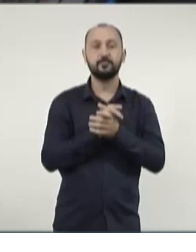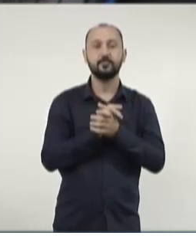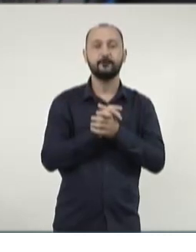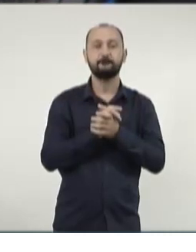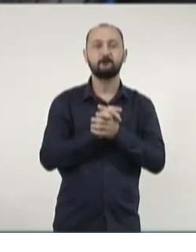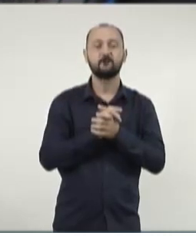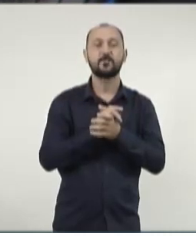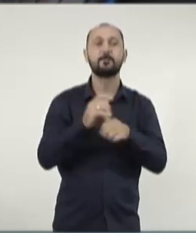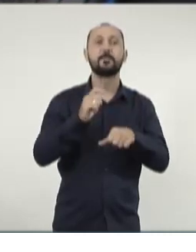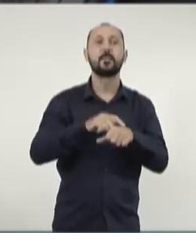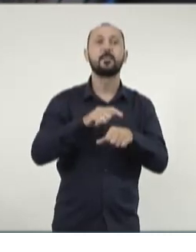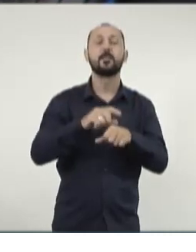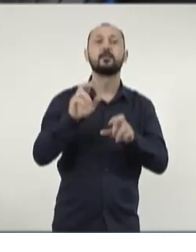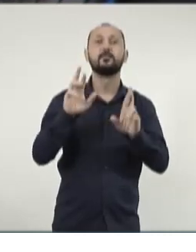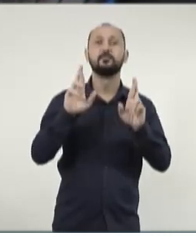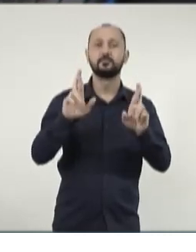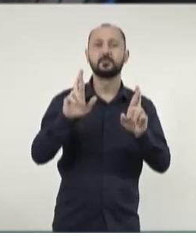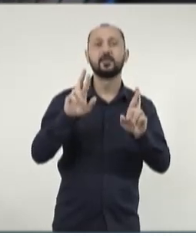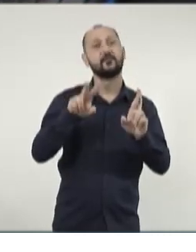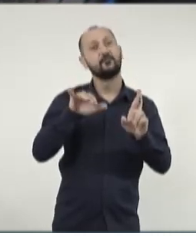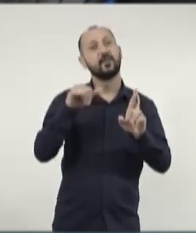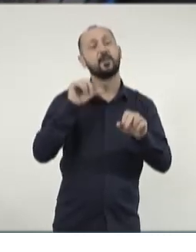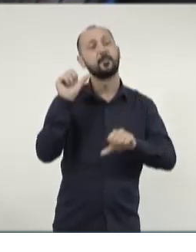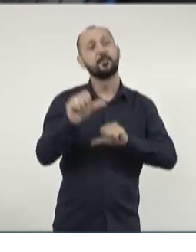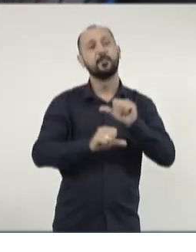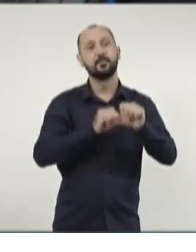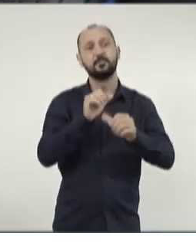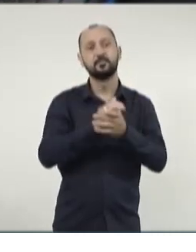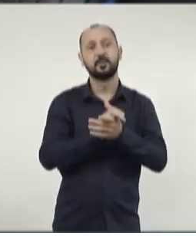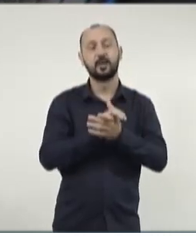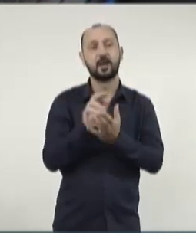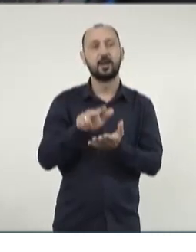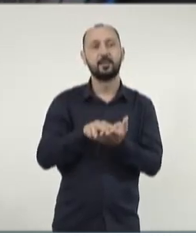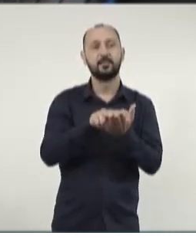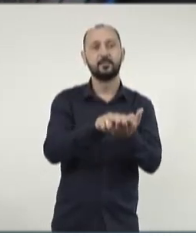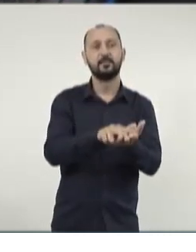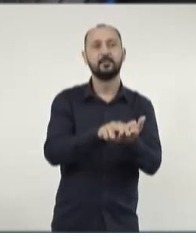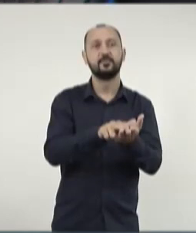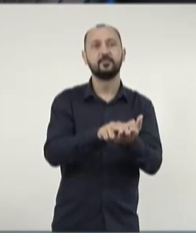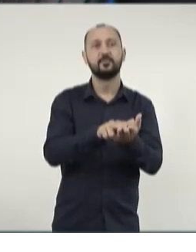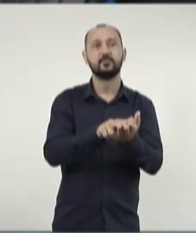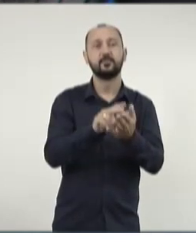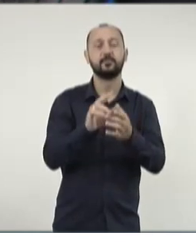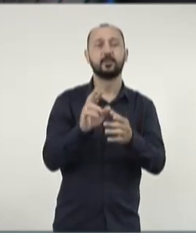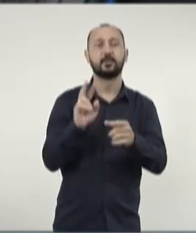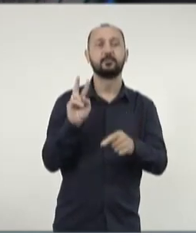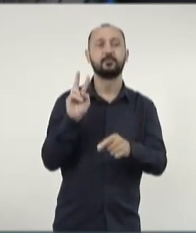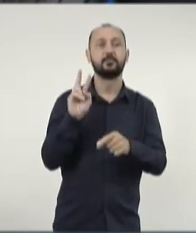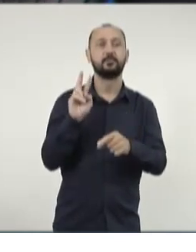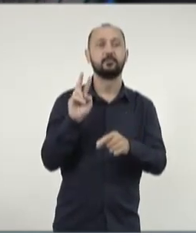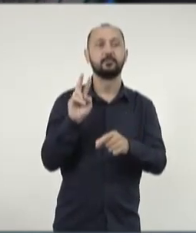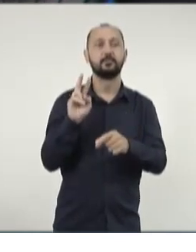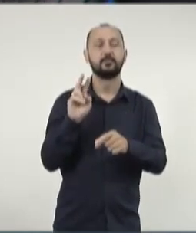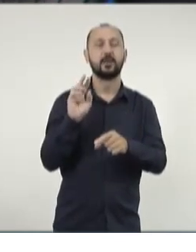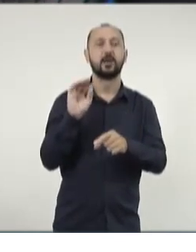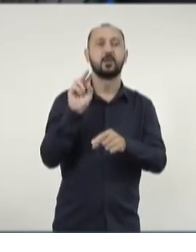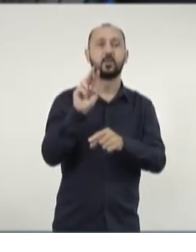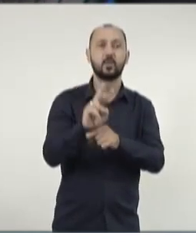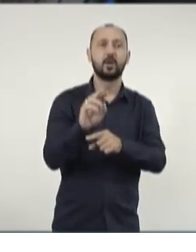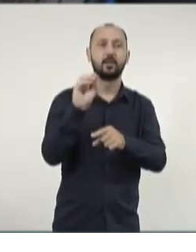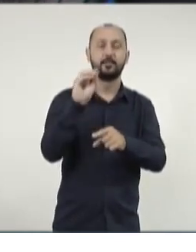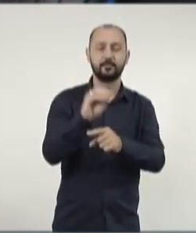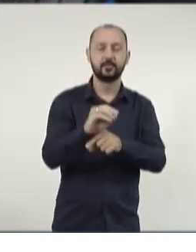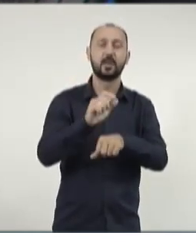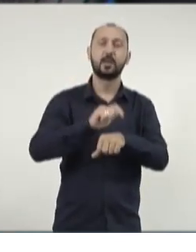aquele enunciado que eu espero que vá mudar com o tempo. O paciente foi para paliativo. O paciente está